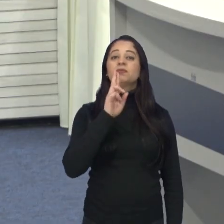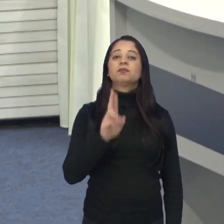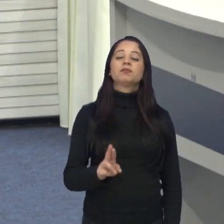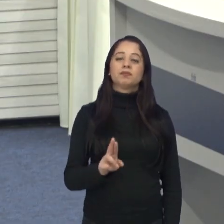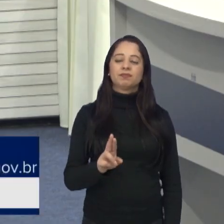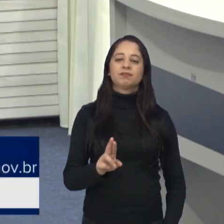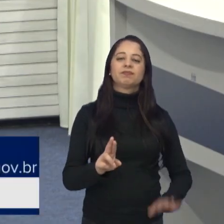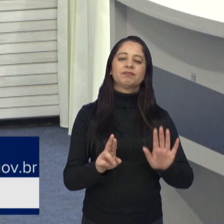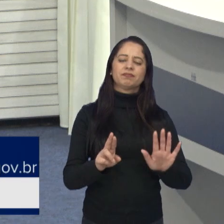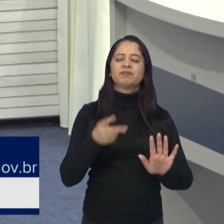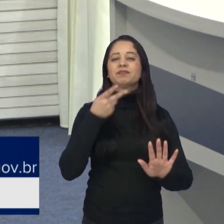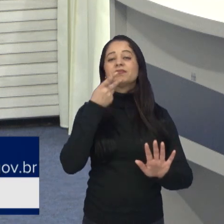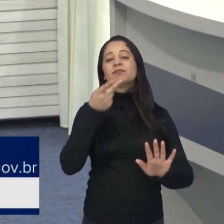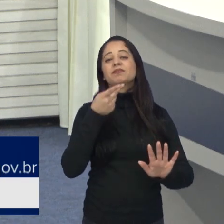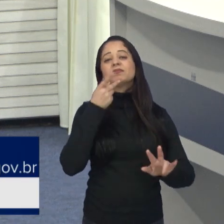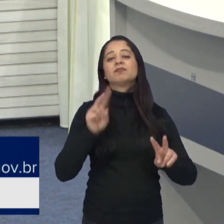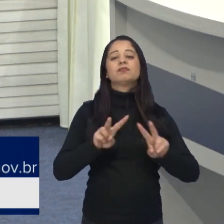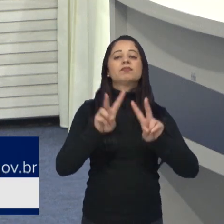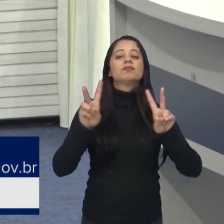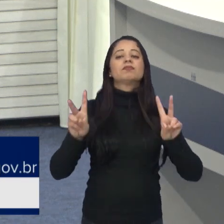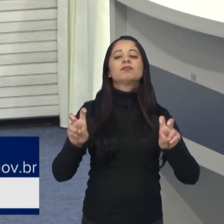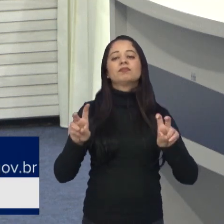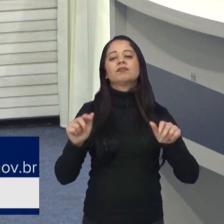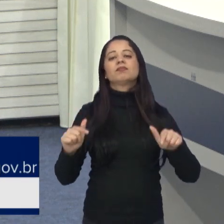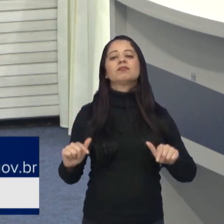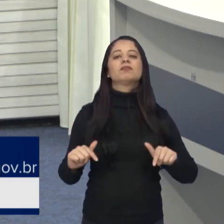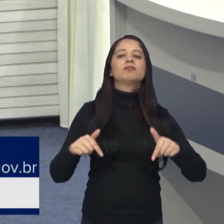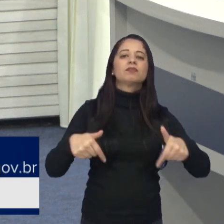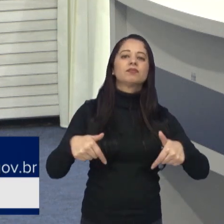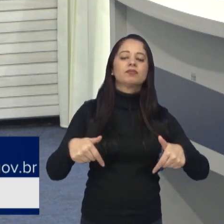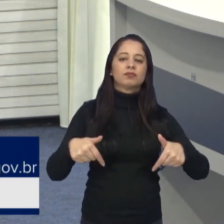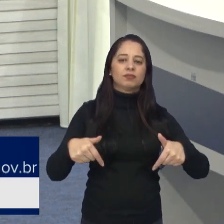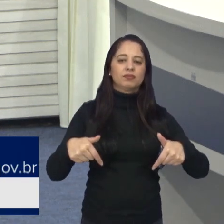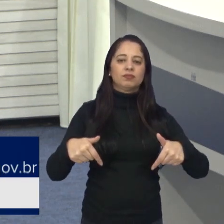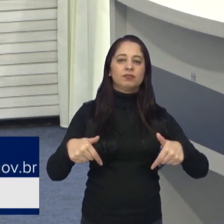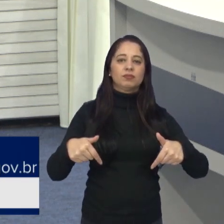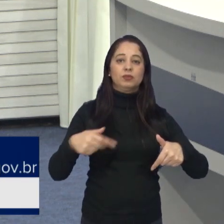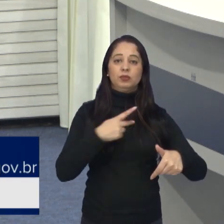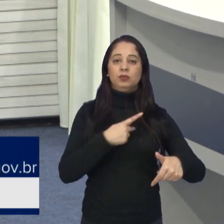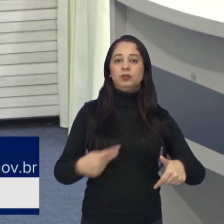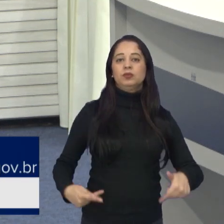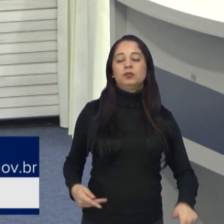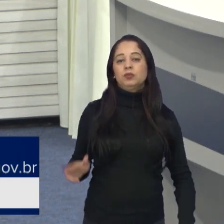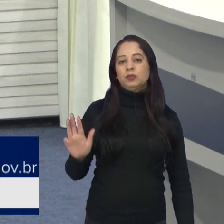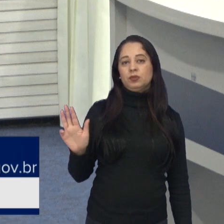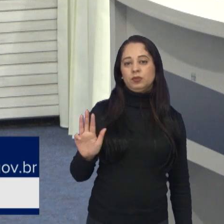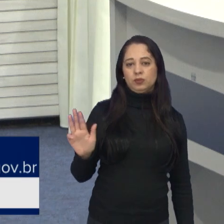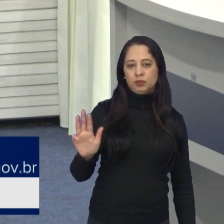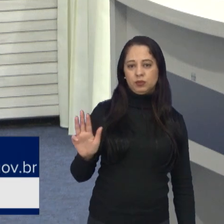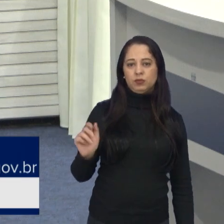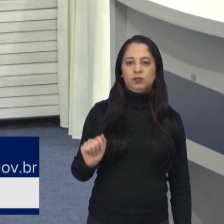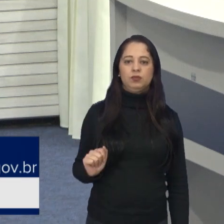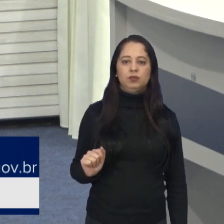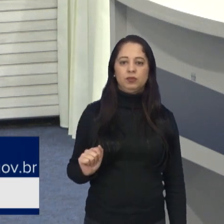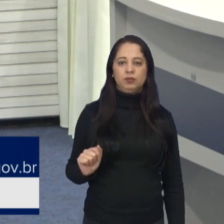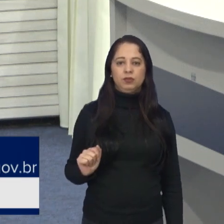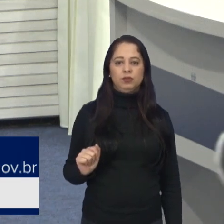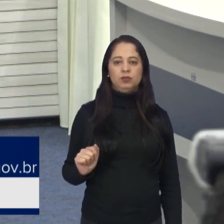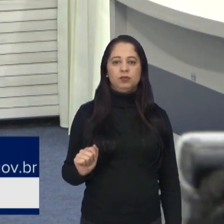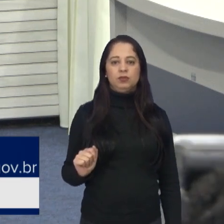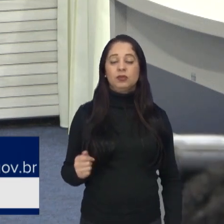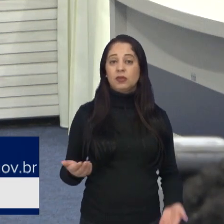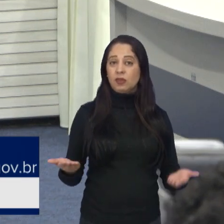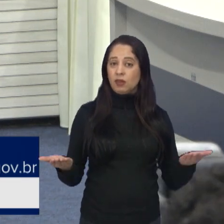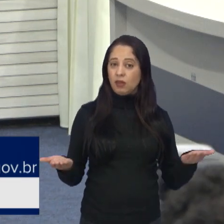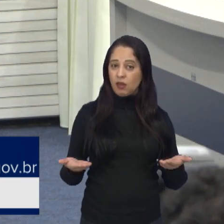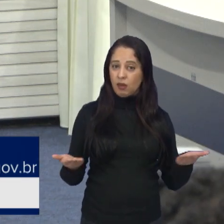falando aqui sobre a iniciativa do presidente, do Lula, né, que